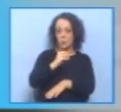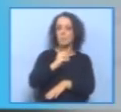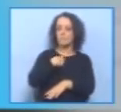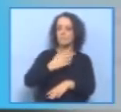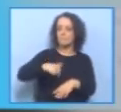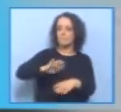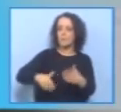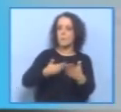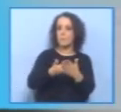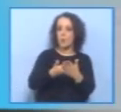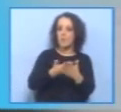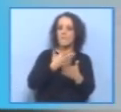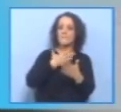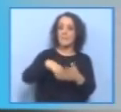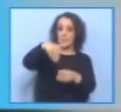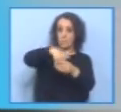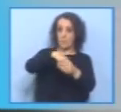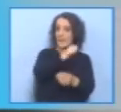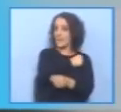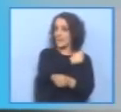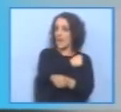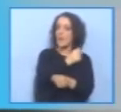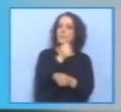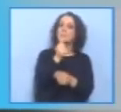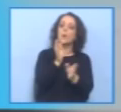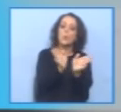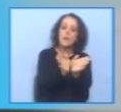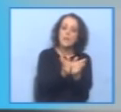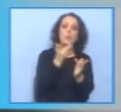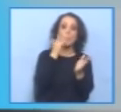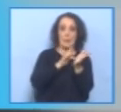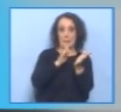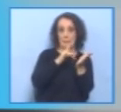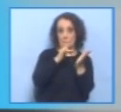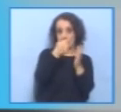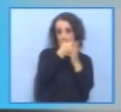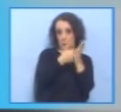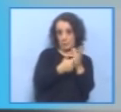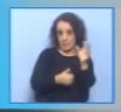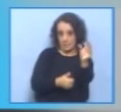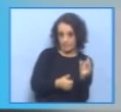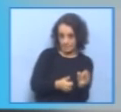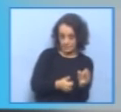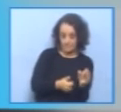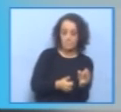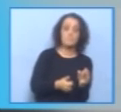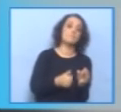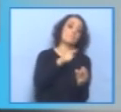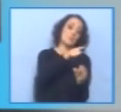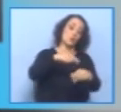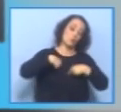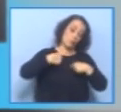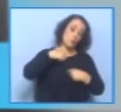fazemos é que em casa exista um cantinho onde está a Bíblia, a Palavra de Deus, onde eles, muitas vezes, são